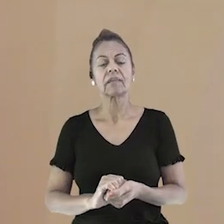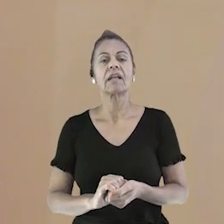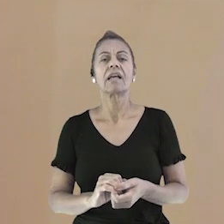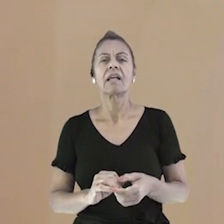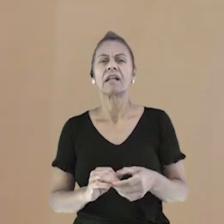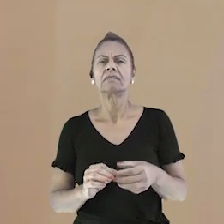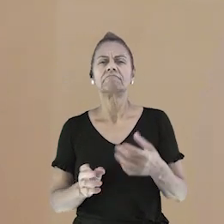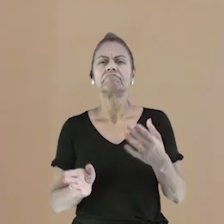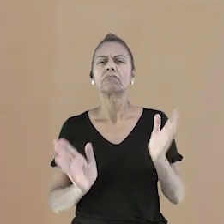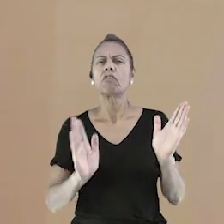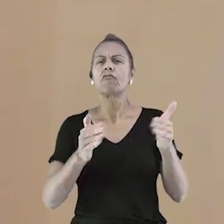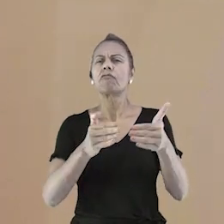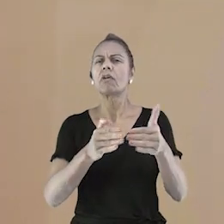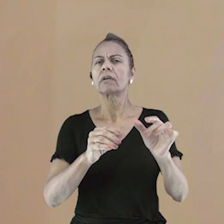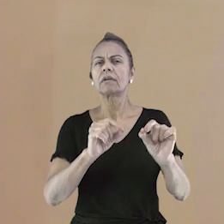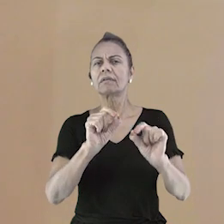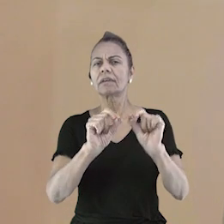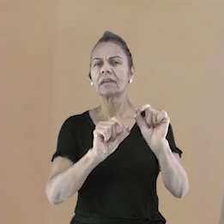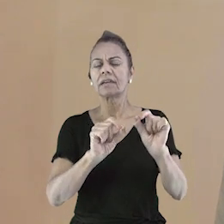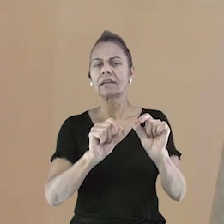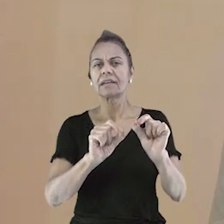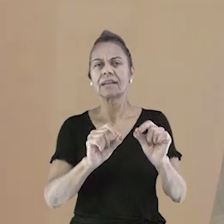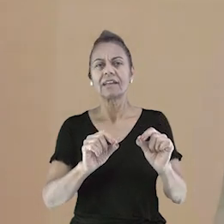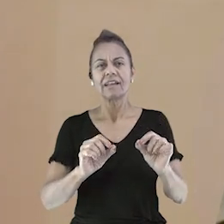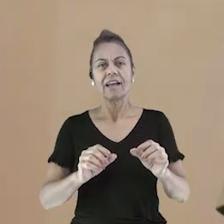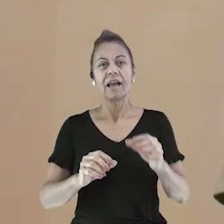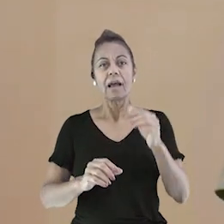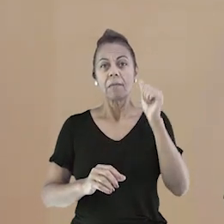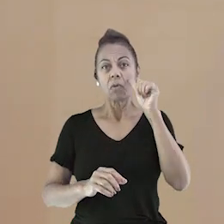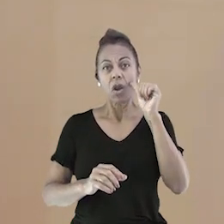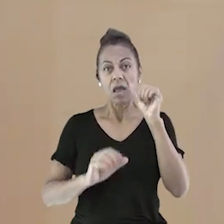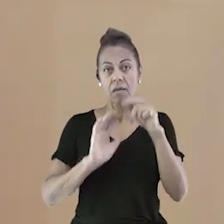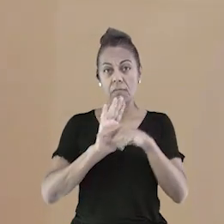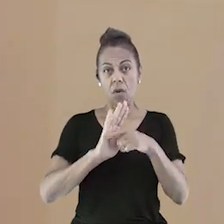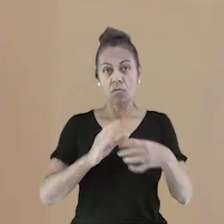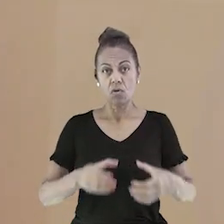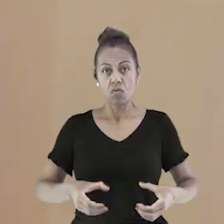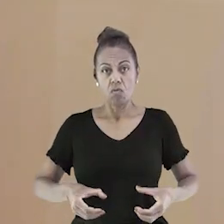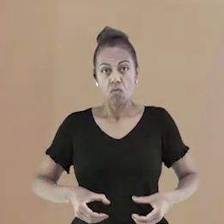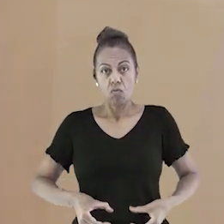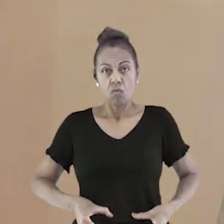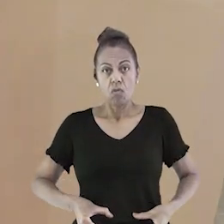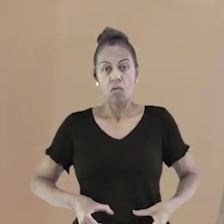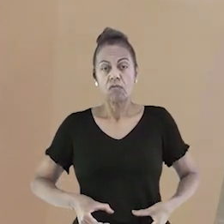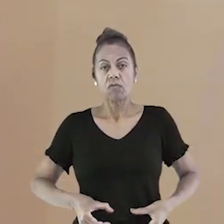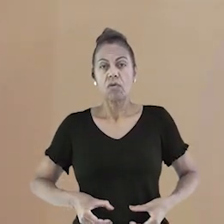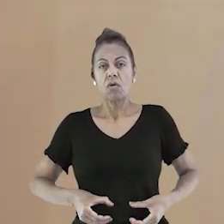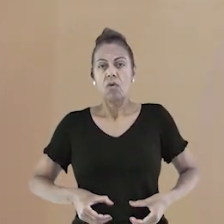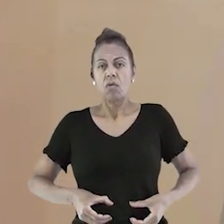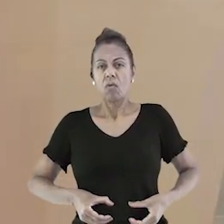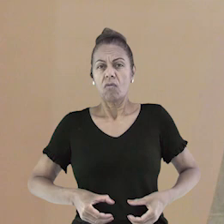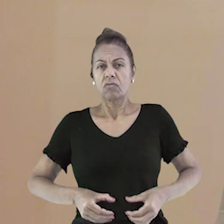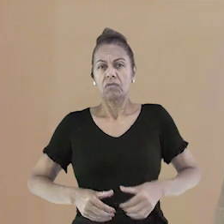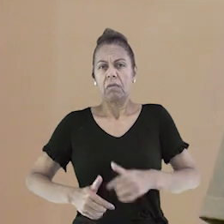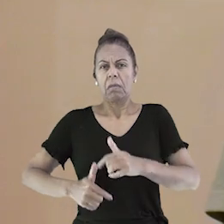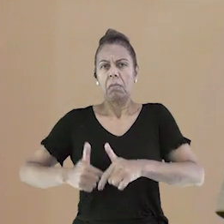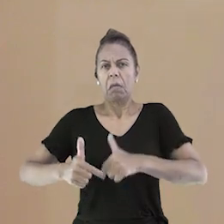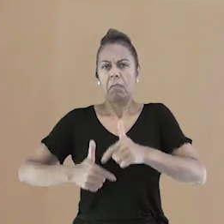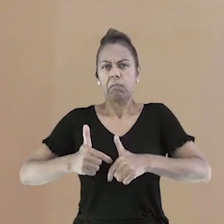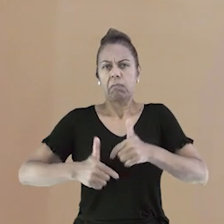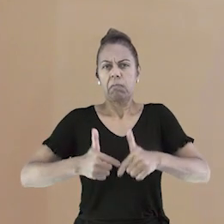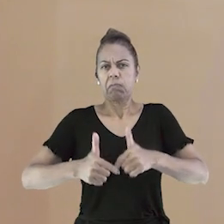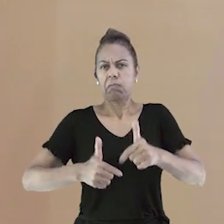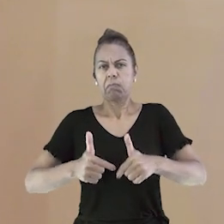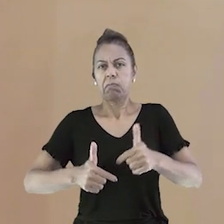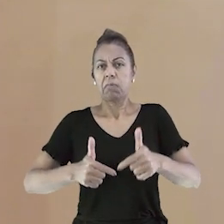visa evitar a ovulação no corpo da mulher. Sem a produção do ovócito, não há fecundação pelo espermatozoide. Logo, não